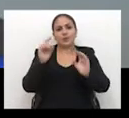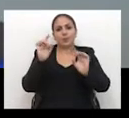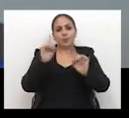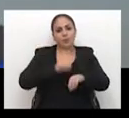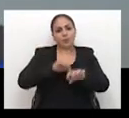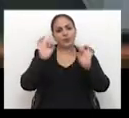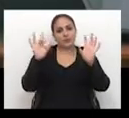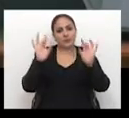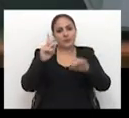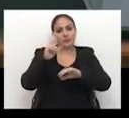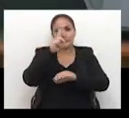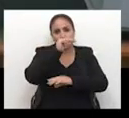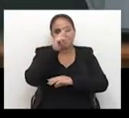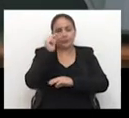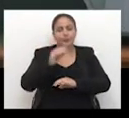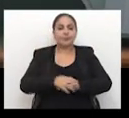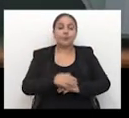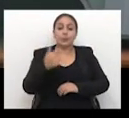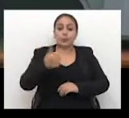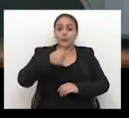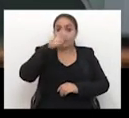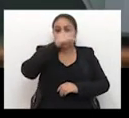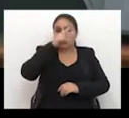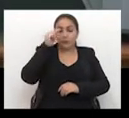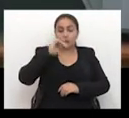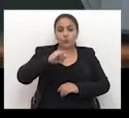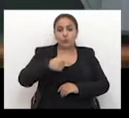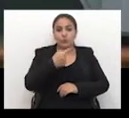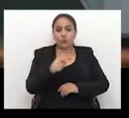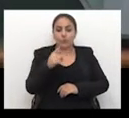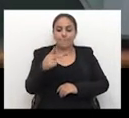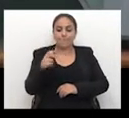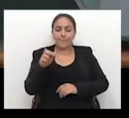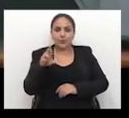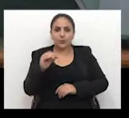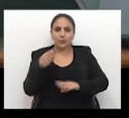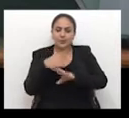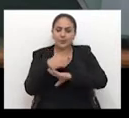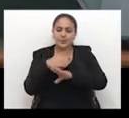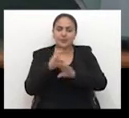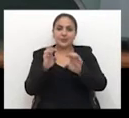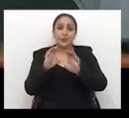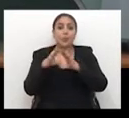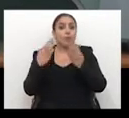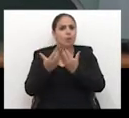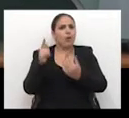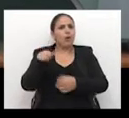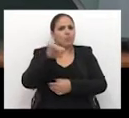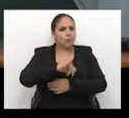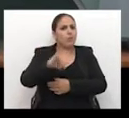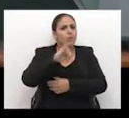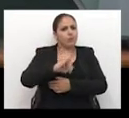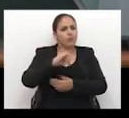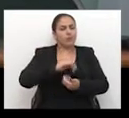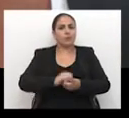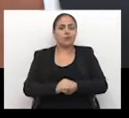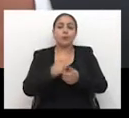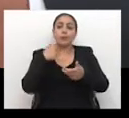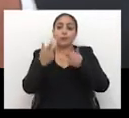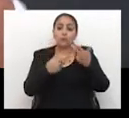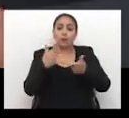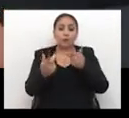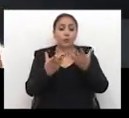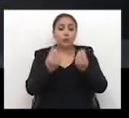do município para ver esse prefeito joão pedro nunes a participação da comunidade é essencial